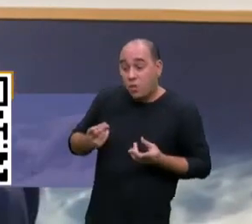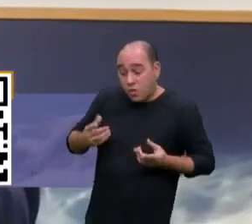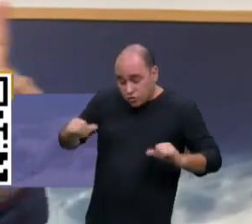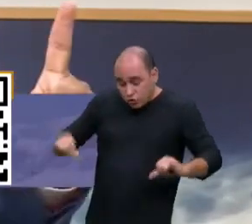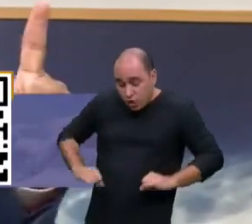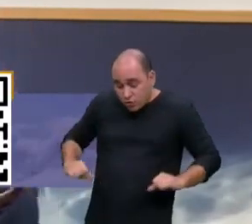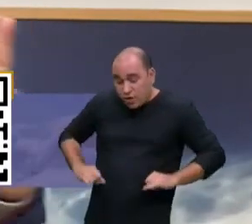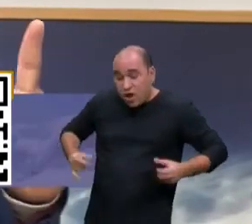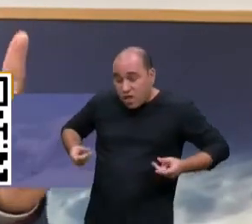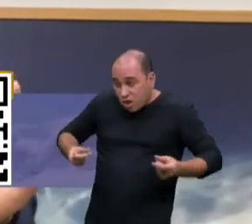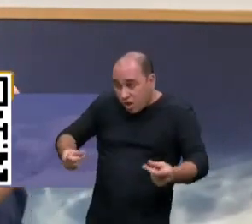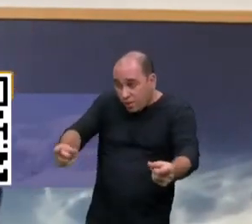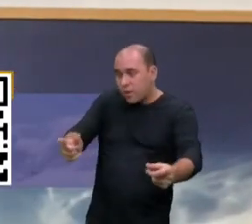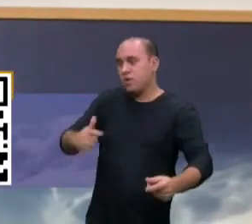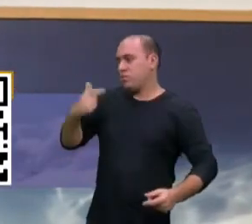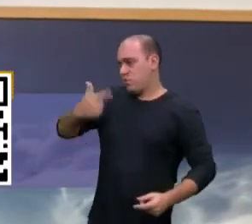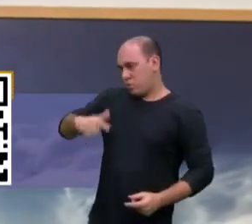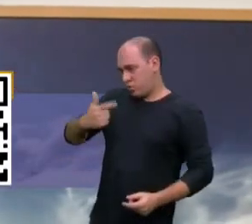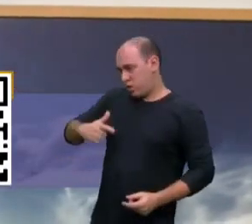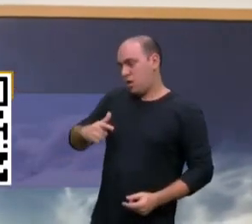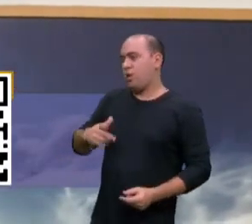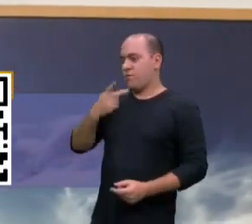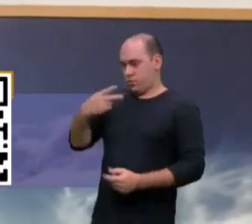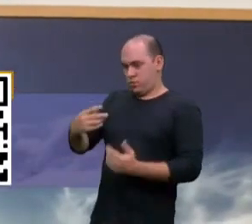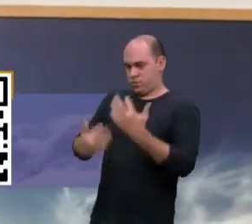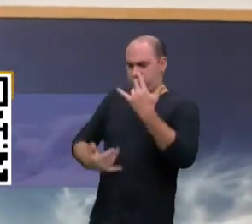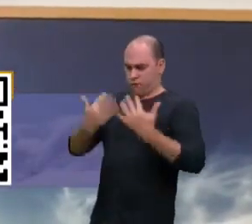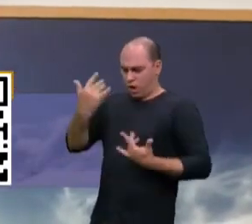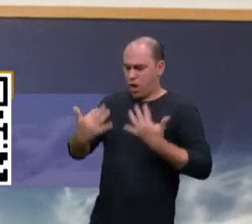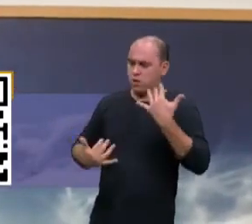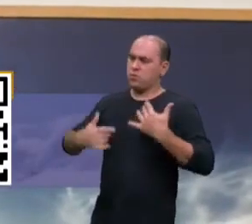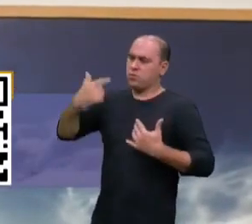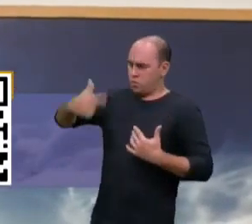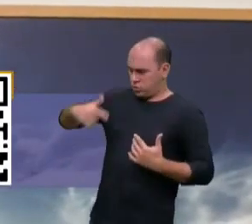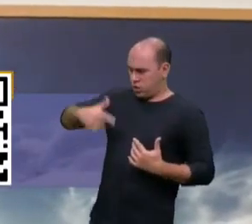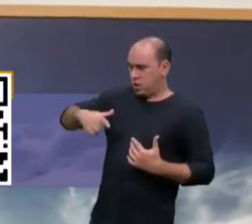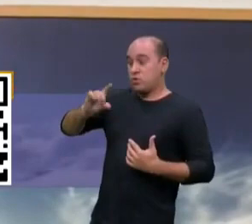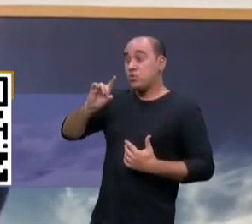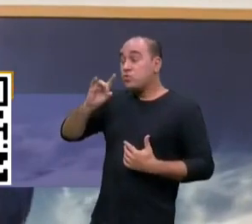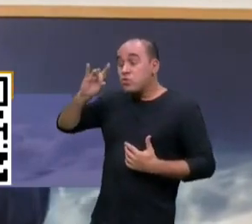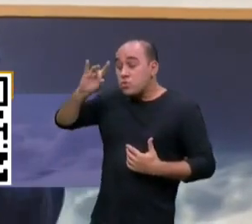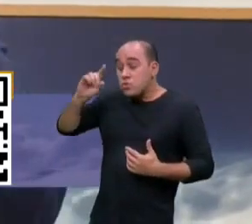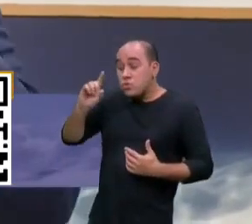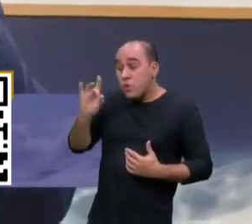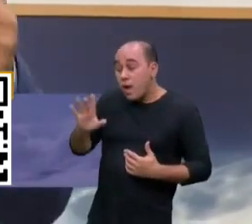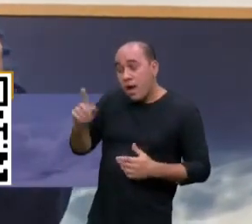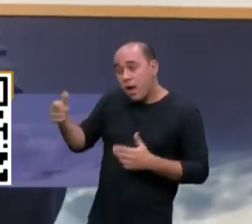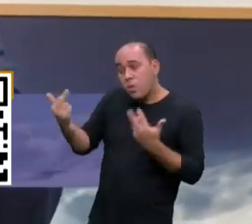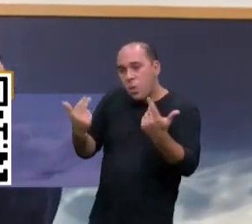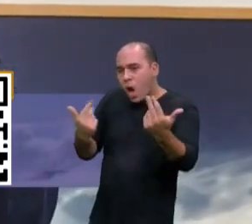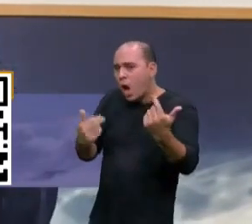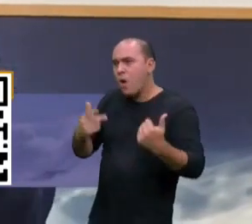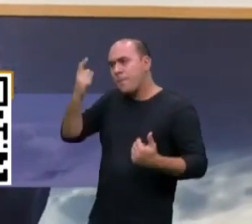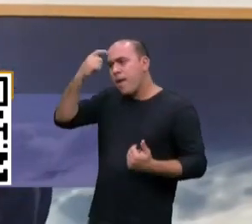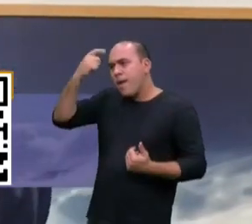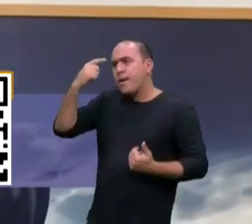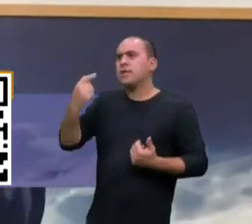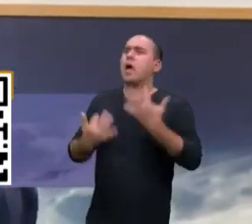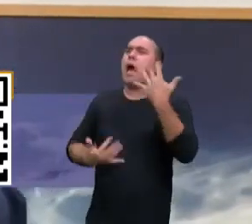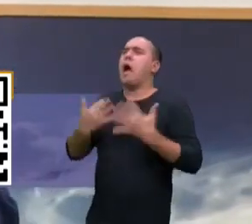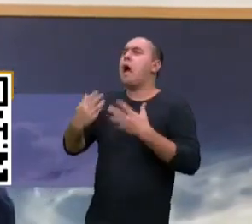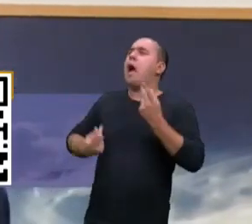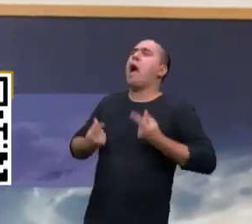o sofrimento estado não é real quando eu disse que o inferno não existe mais existirá Não é esse inferno exatamente do jeito que as pessoas